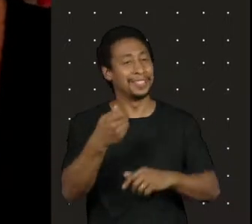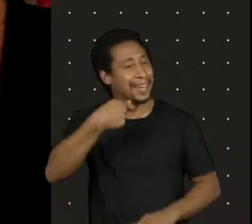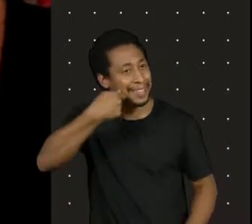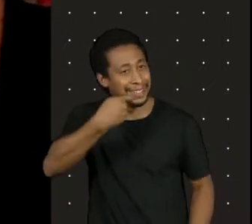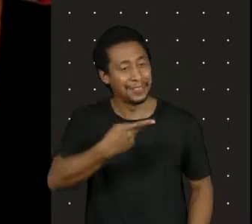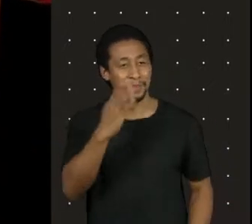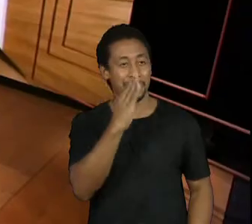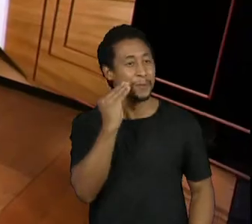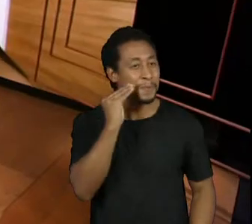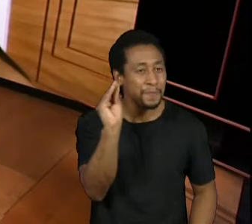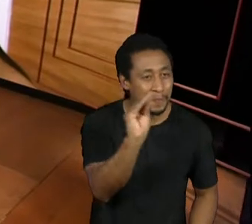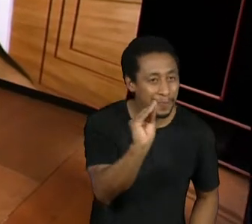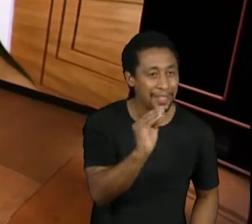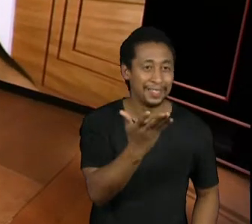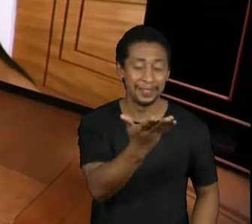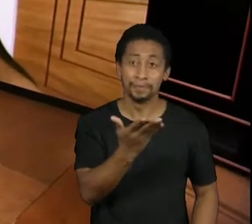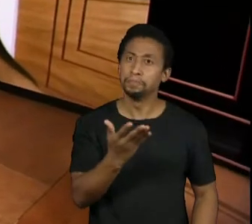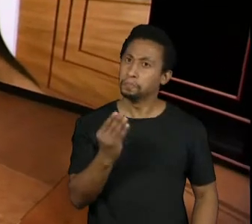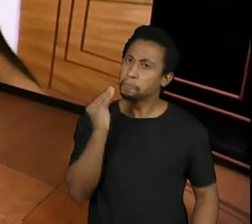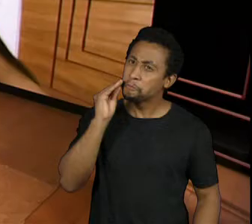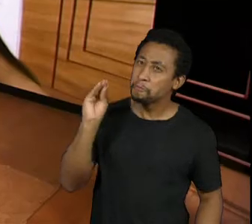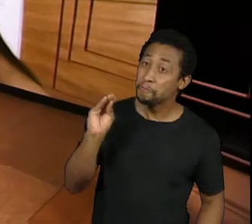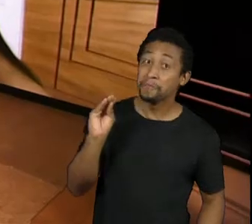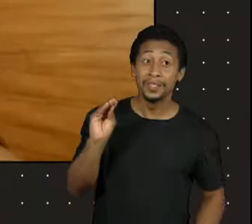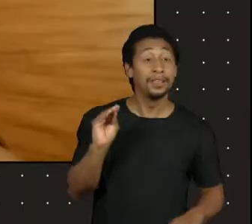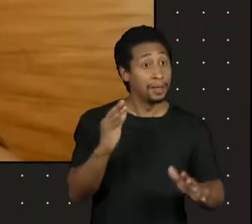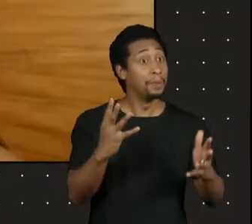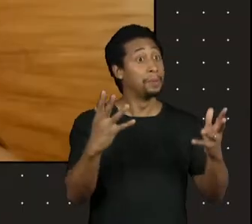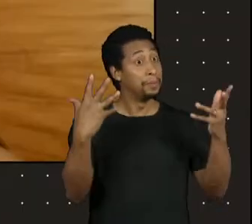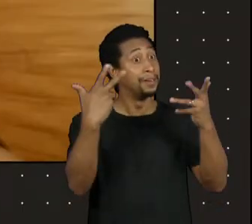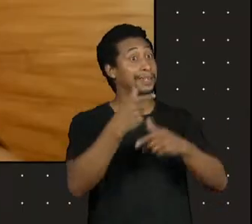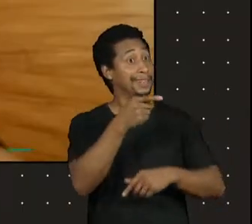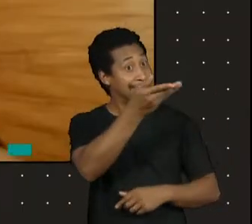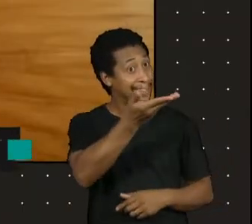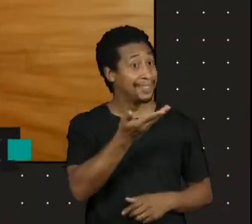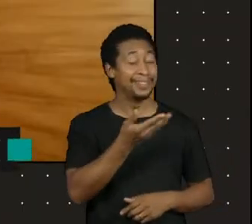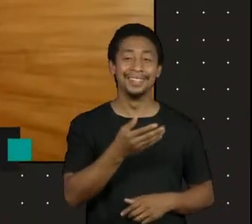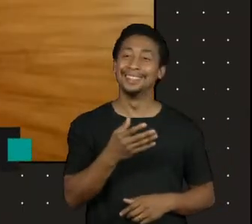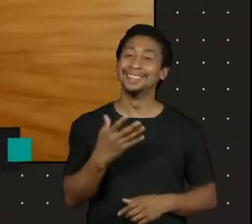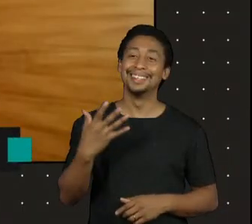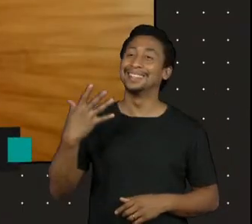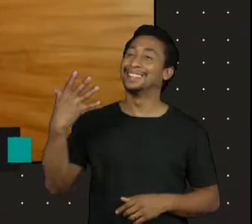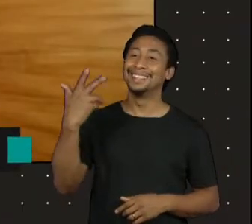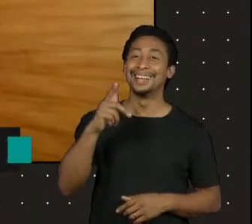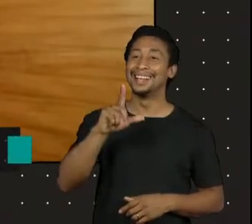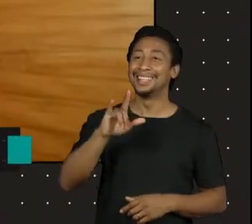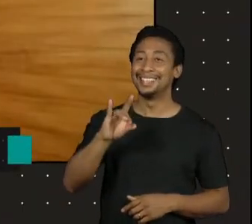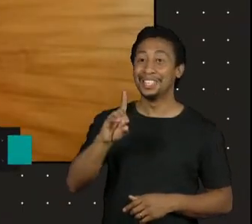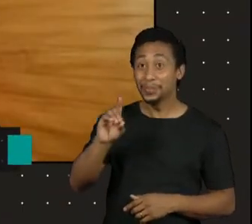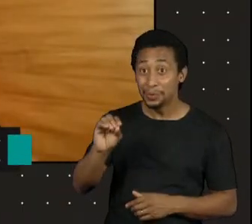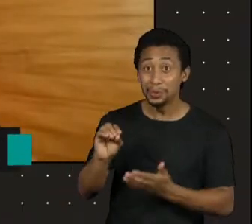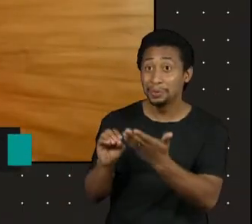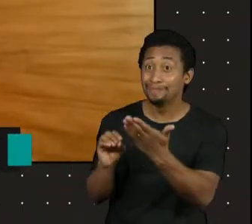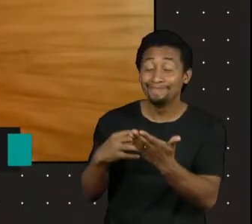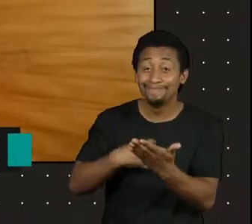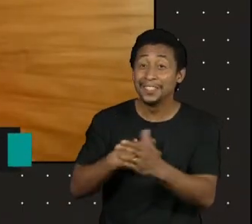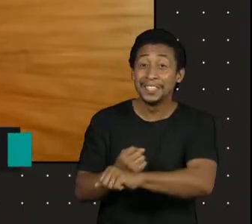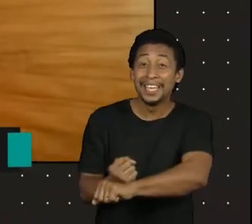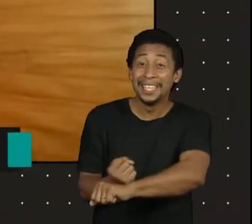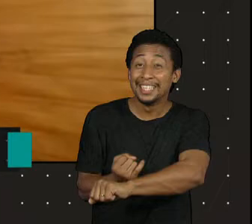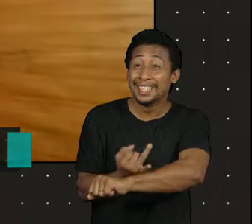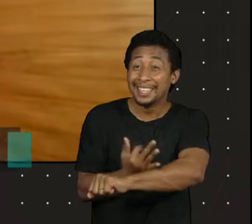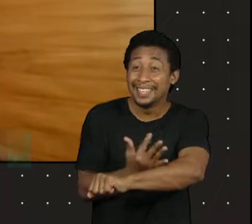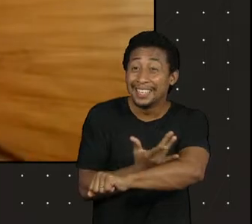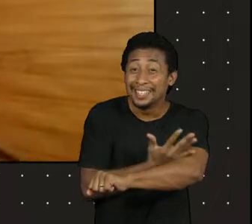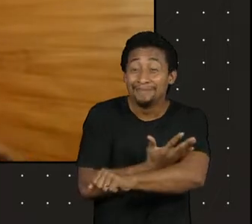beijo. Que depoimento bonito dela. Ah, que lindo! Nossa, estou até emocionada.